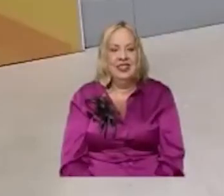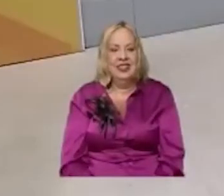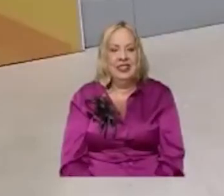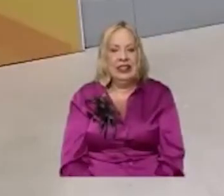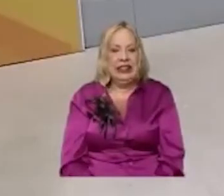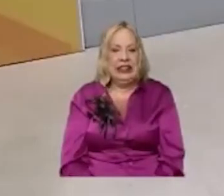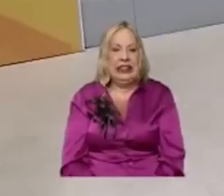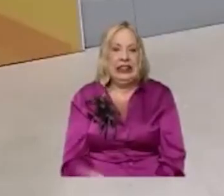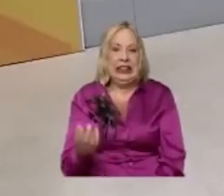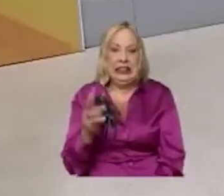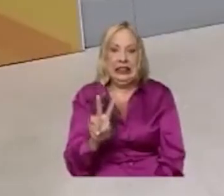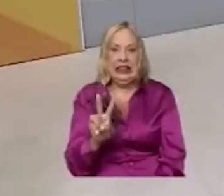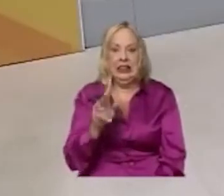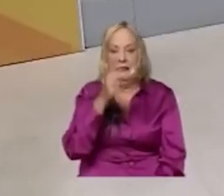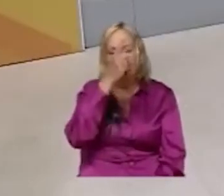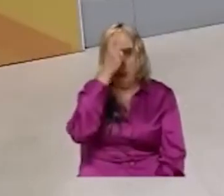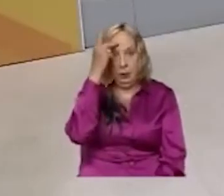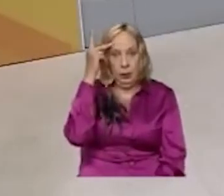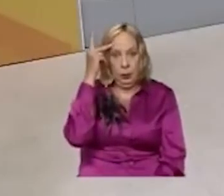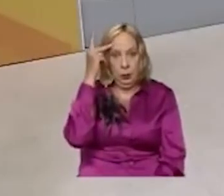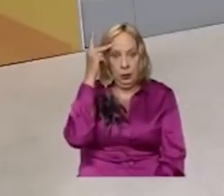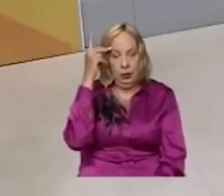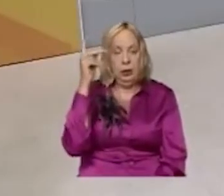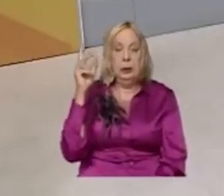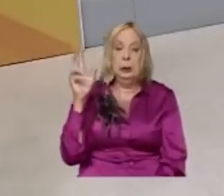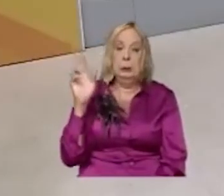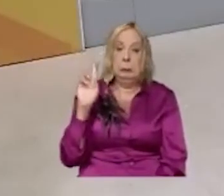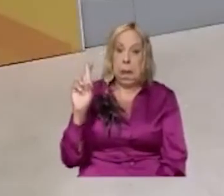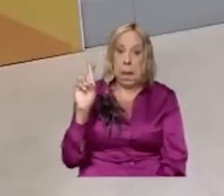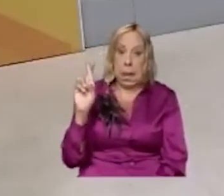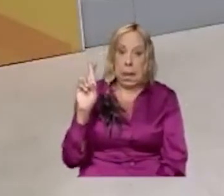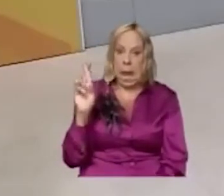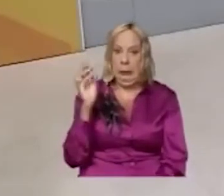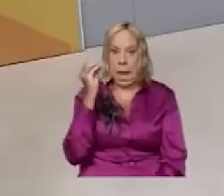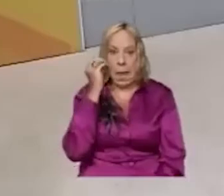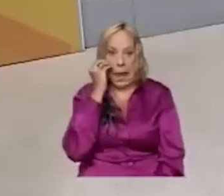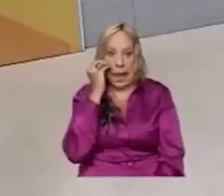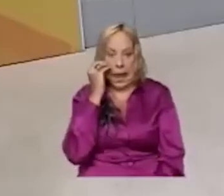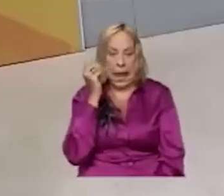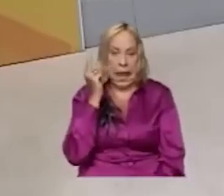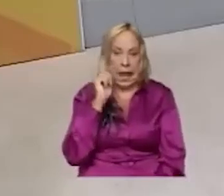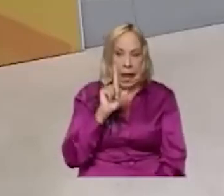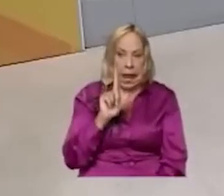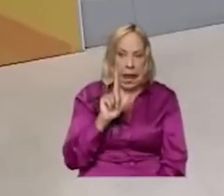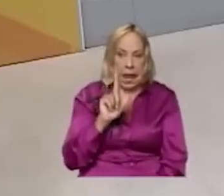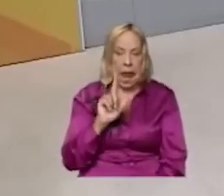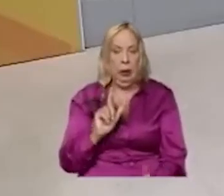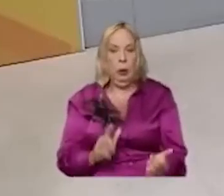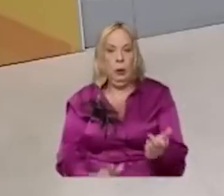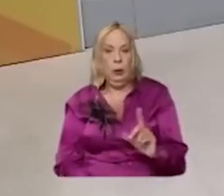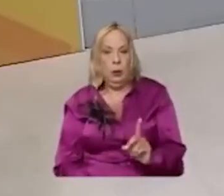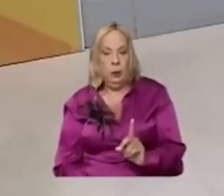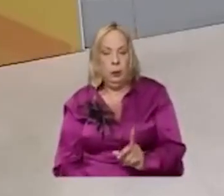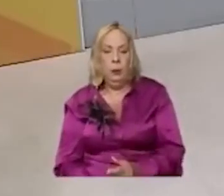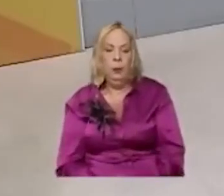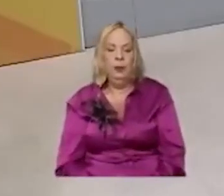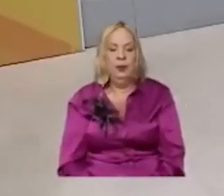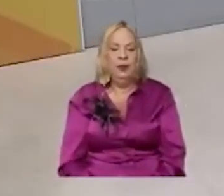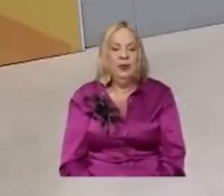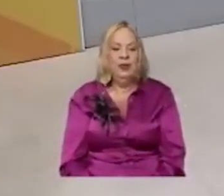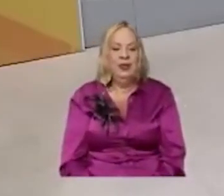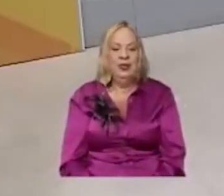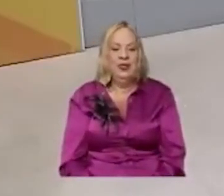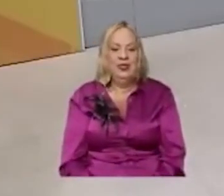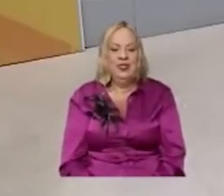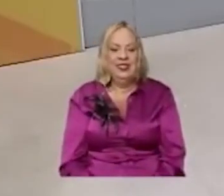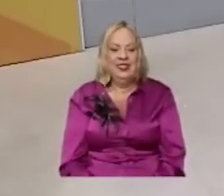Agora tem companhia, tá? Dois Sim. candidatos aí na fila de espera, 23 bolinhas sorteadas já aqui. Menino,